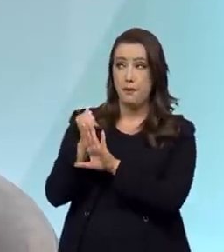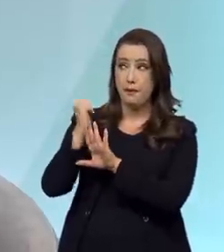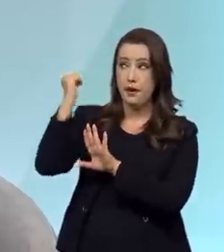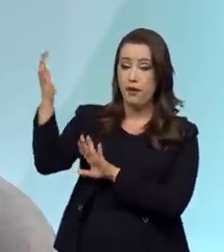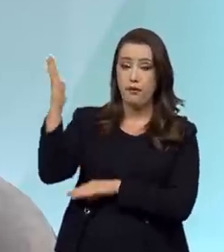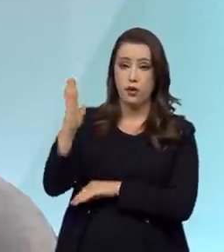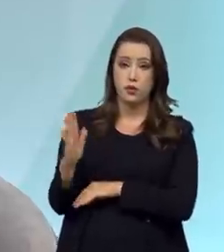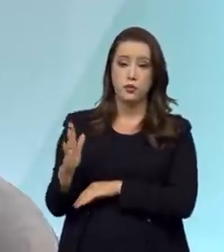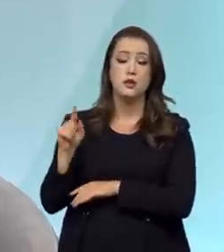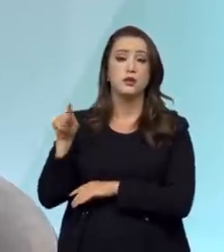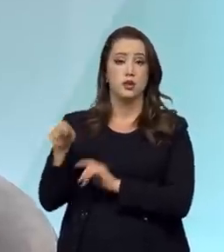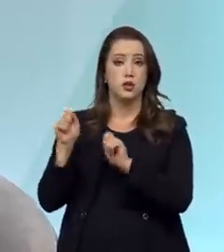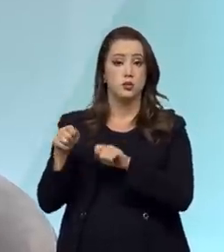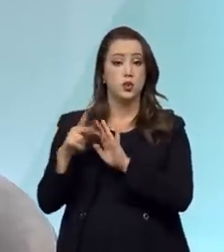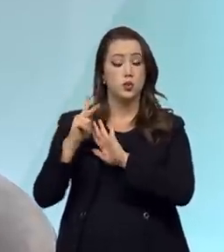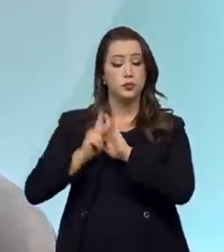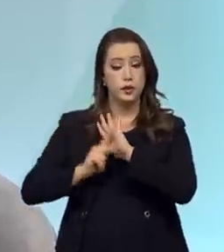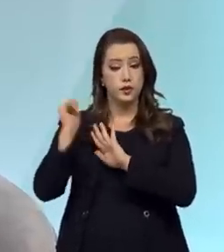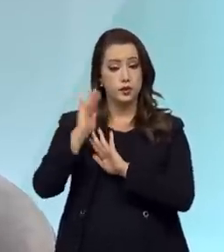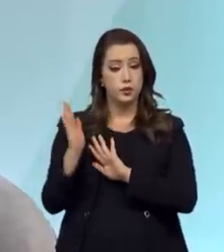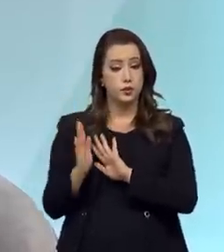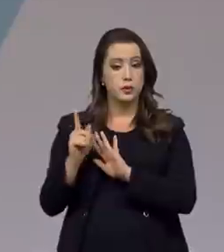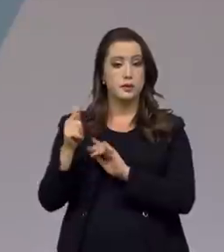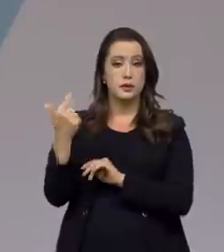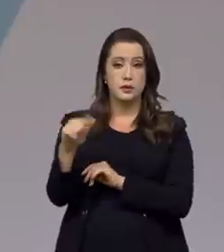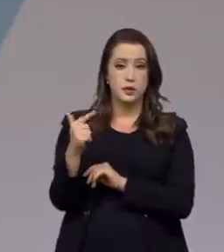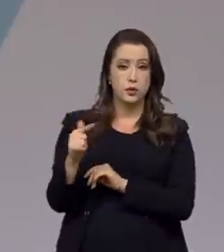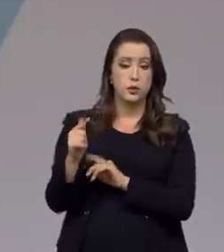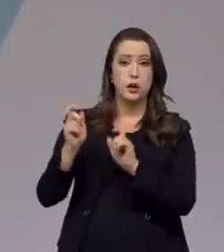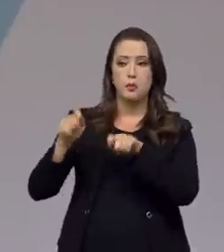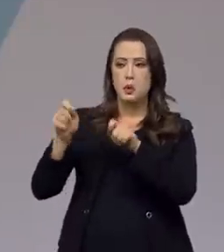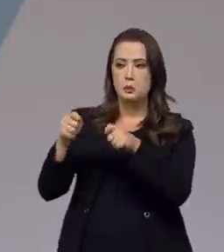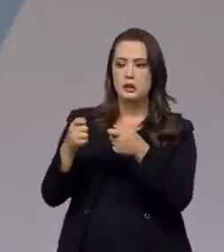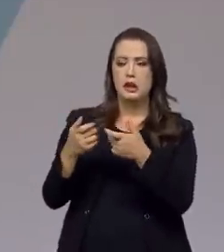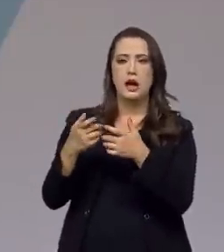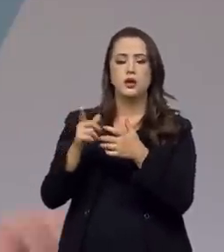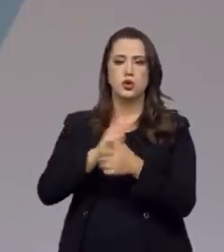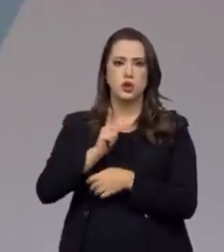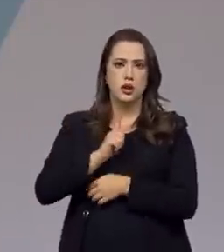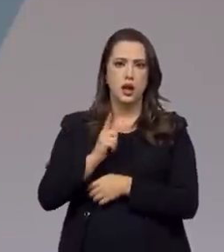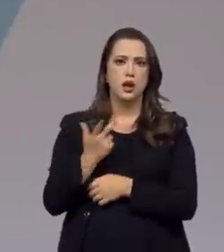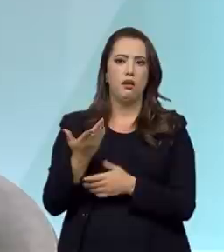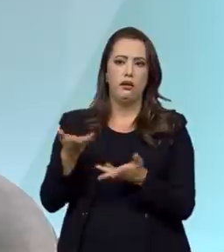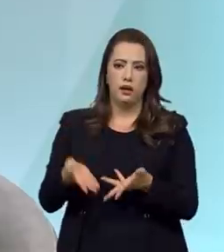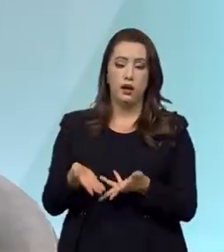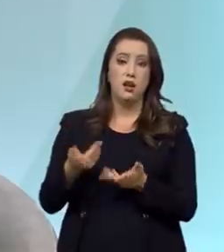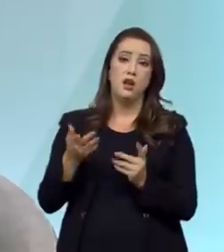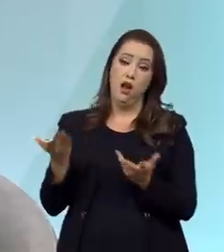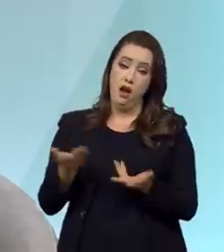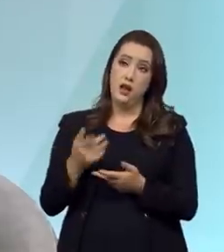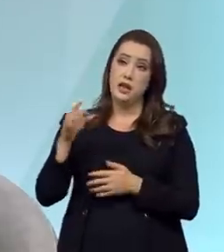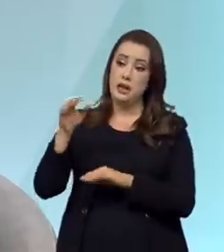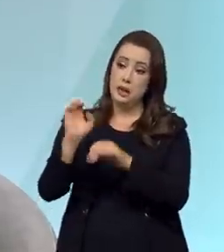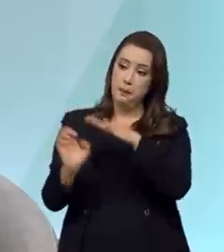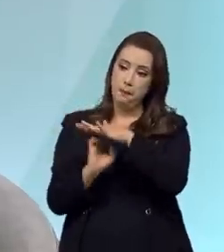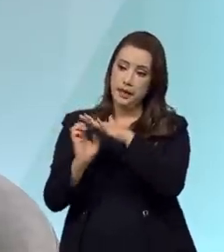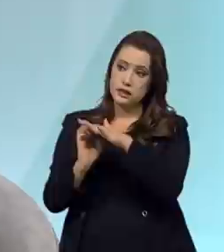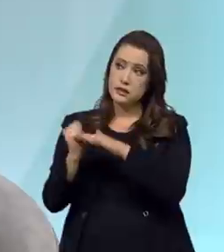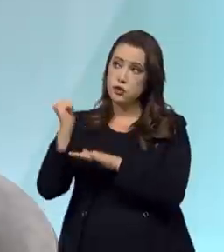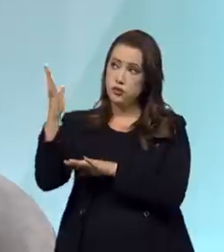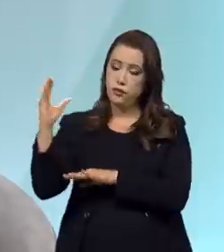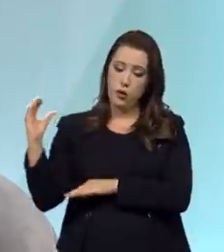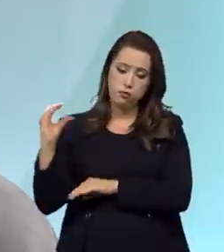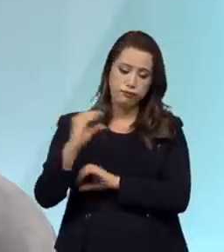para trazer um benefício de um projeto brasileiro que não tem viabilidade Econômica receber recursos de empresas que não conseguiram